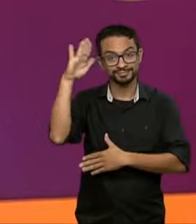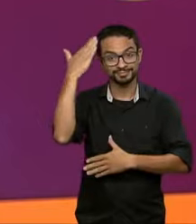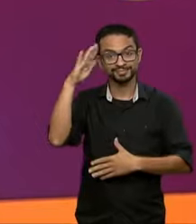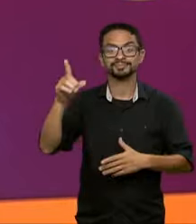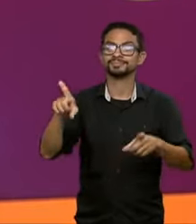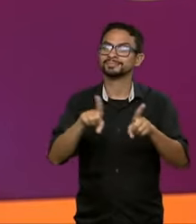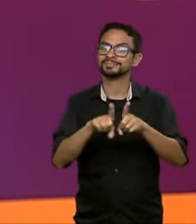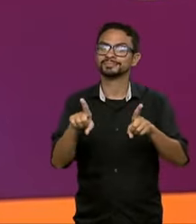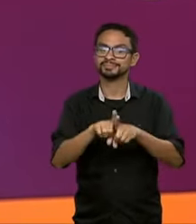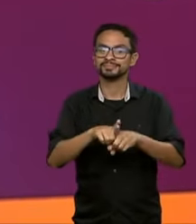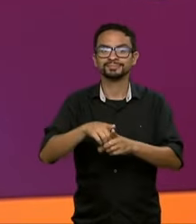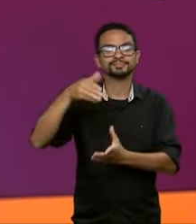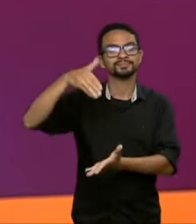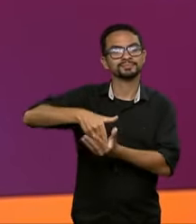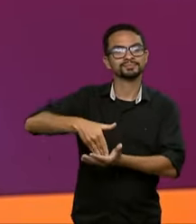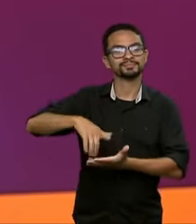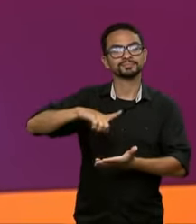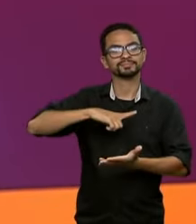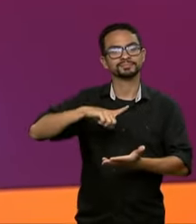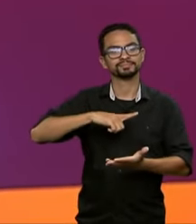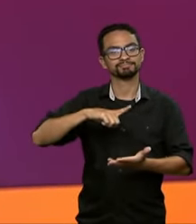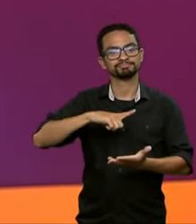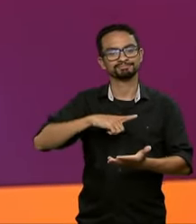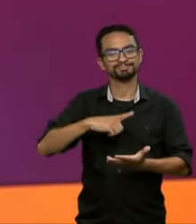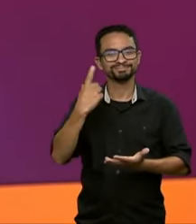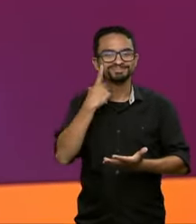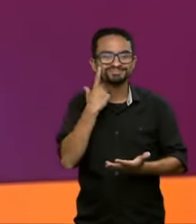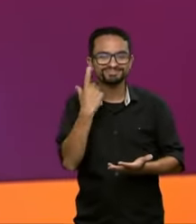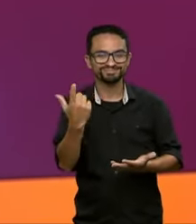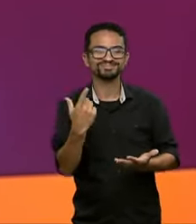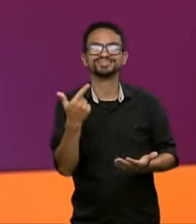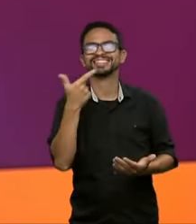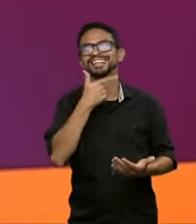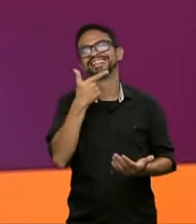eu fiz esse último episódio agora, que foi o do...